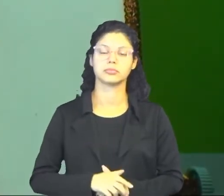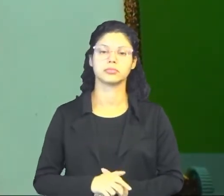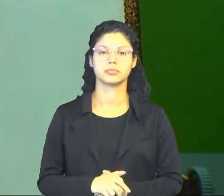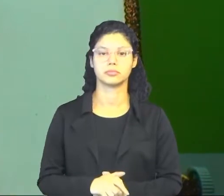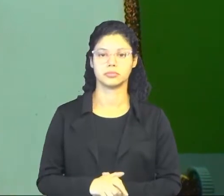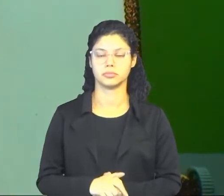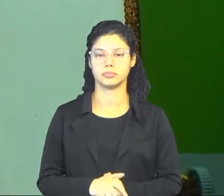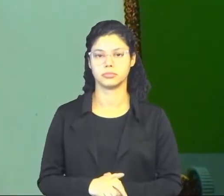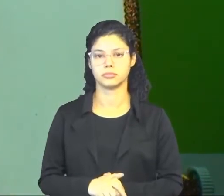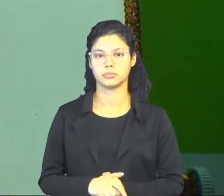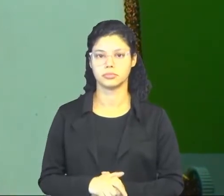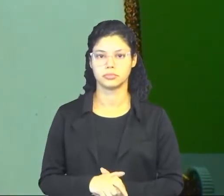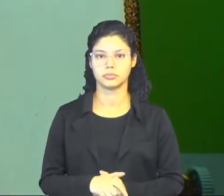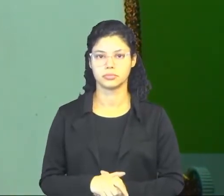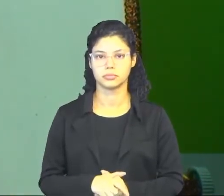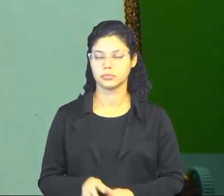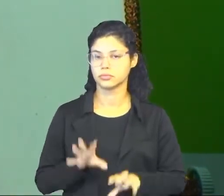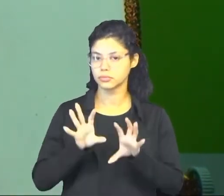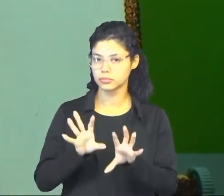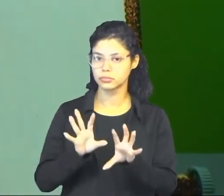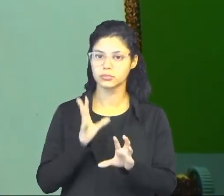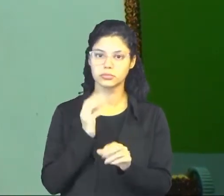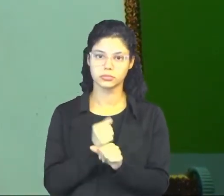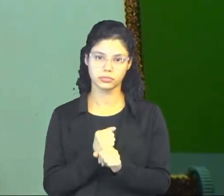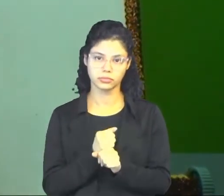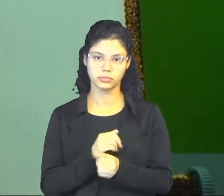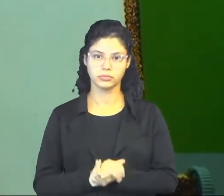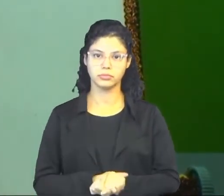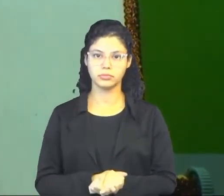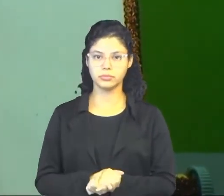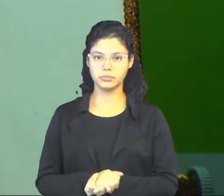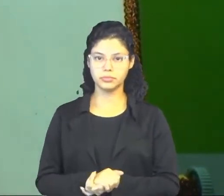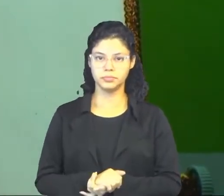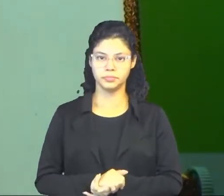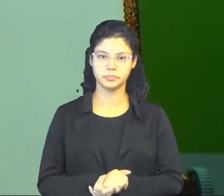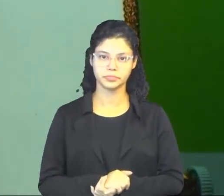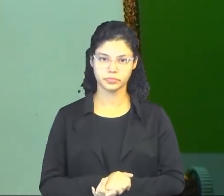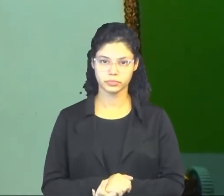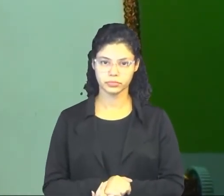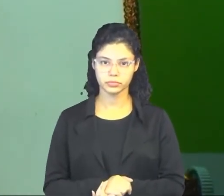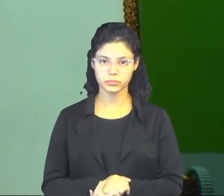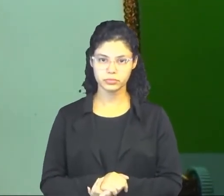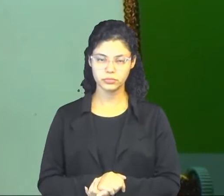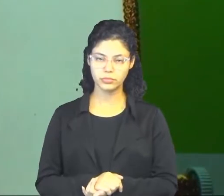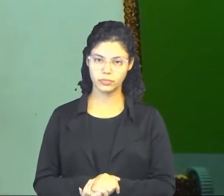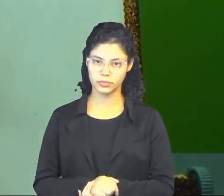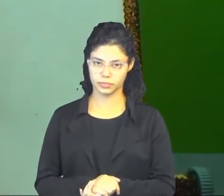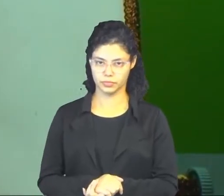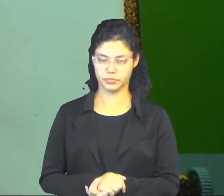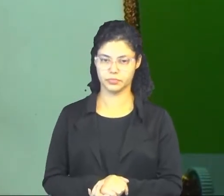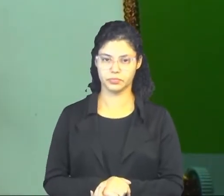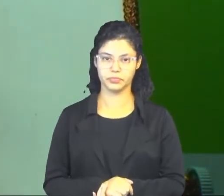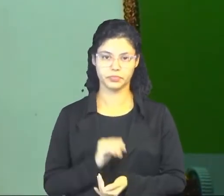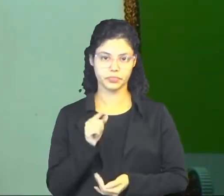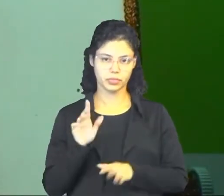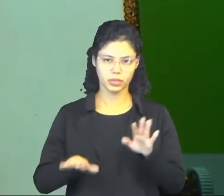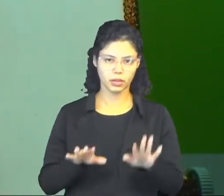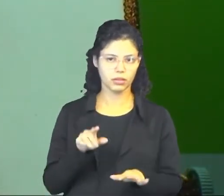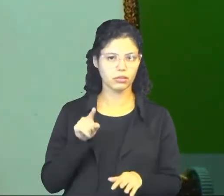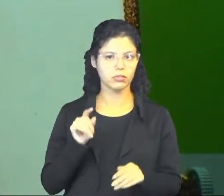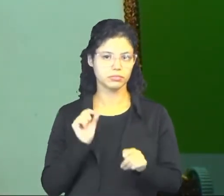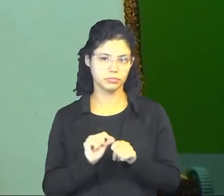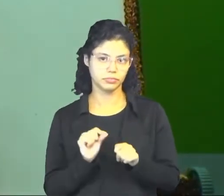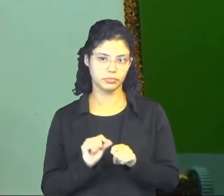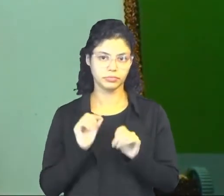3, tá? E assim eu faço a adição. Se eu fosse somar, ó, que tem crianças que fazem assim, ó. Muitas vezes vocês fazem dessa forma.